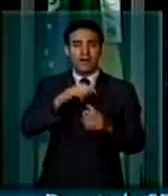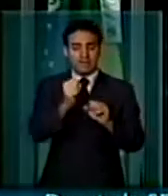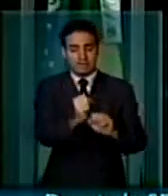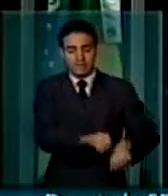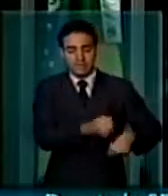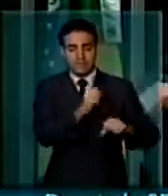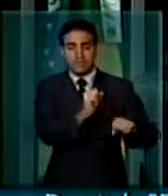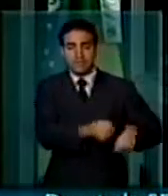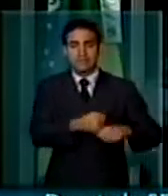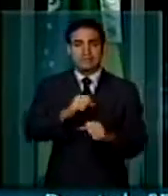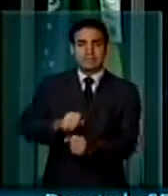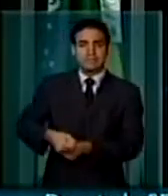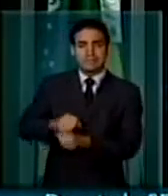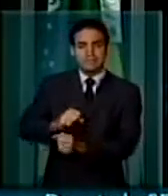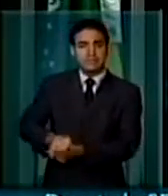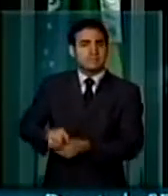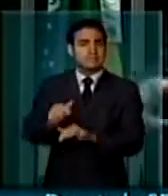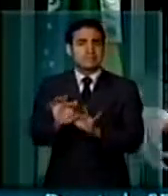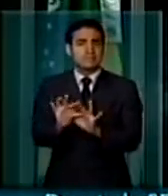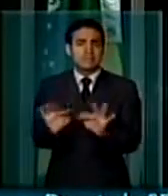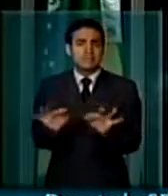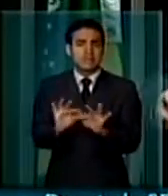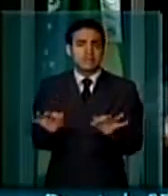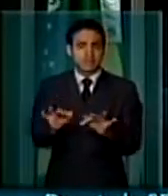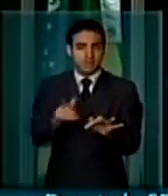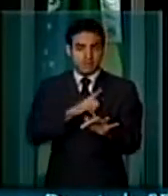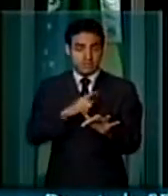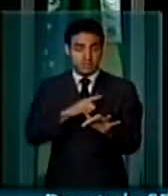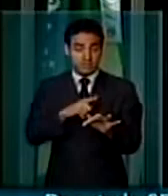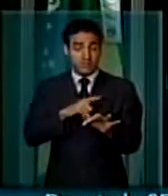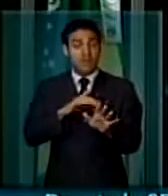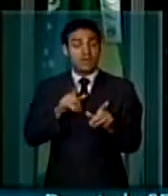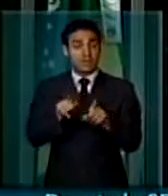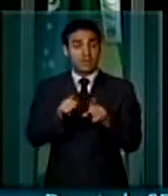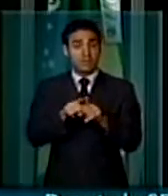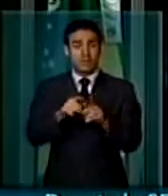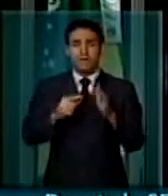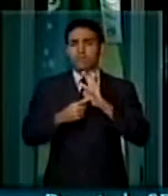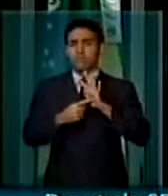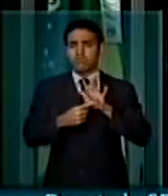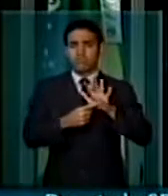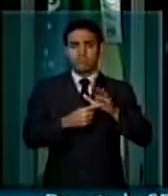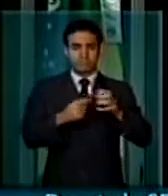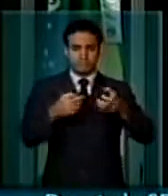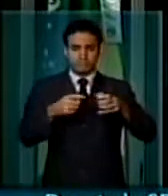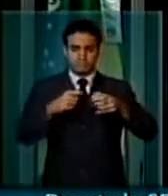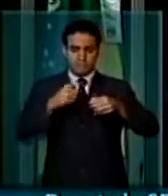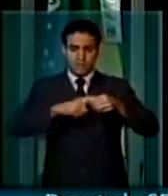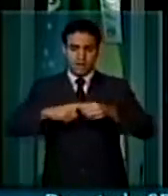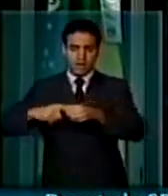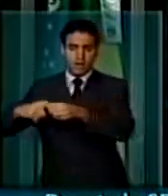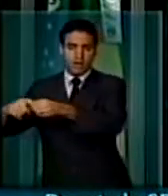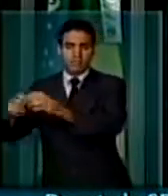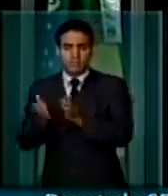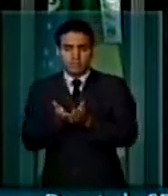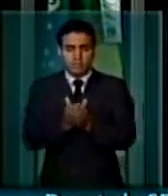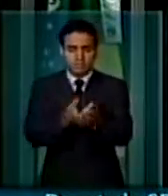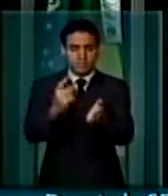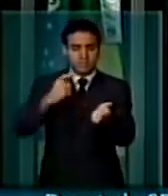pequenas embarcações que tem um motor na popa da lanchinha, e que eles pudessem incentivá-los para que